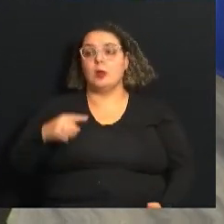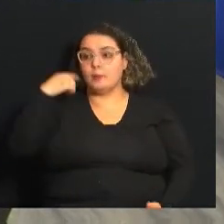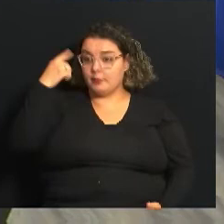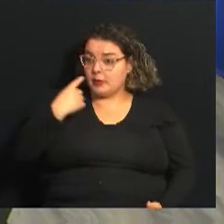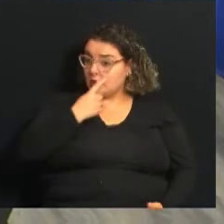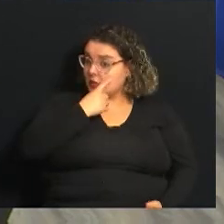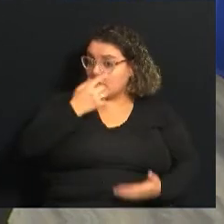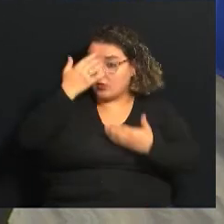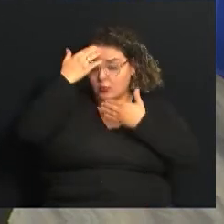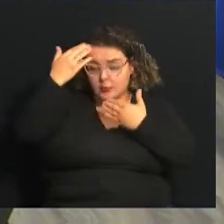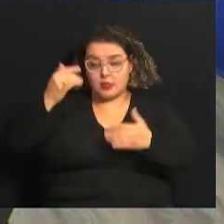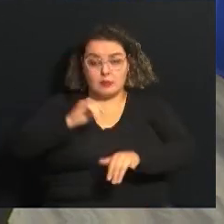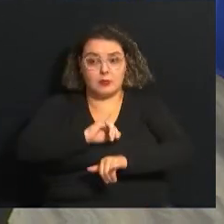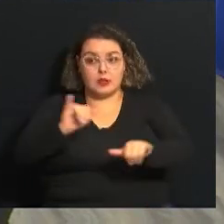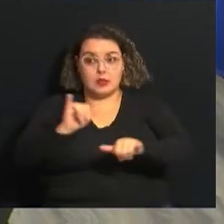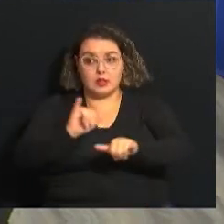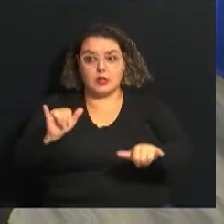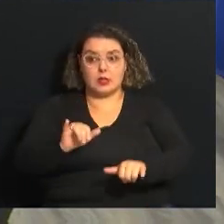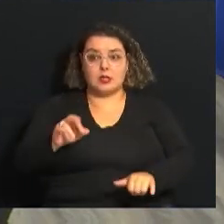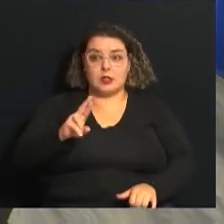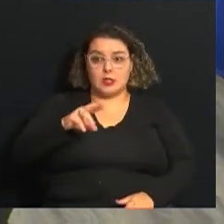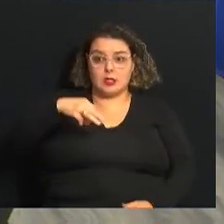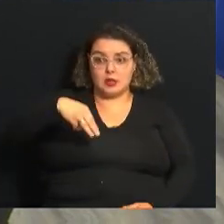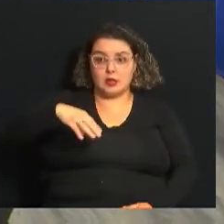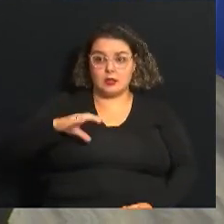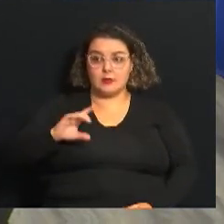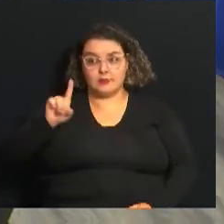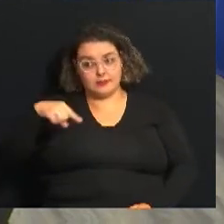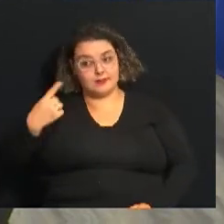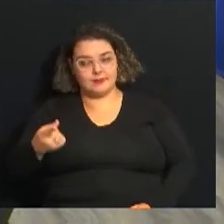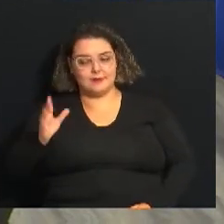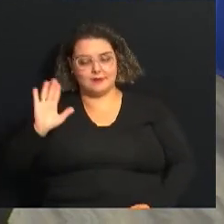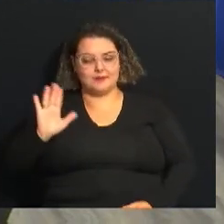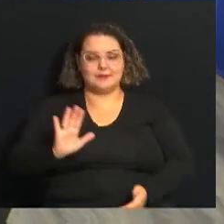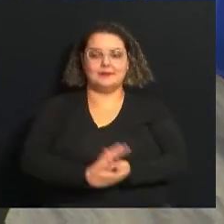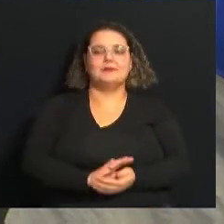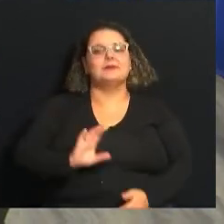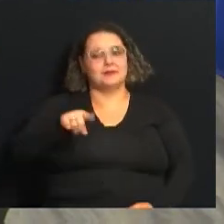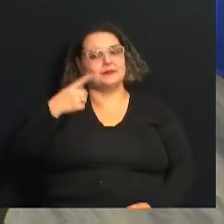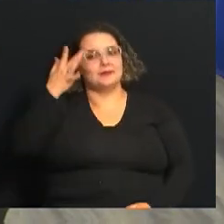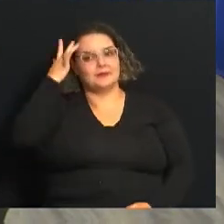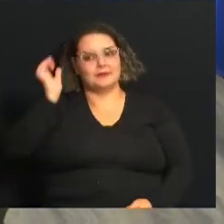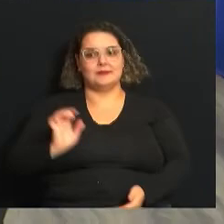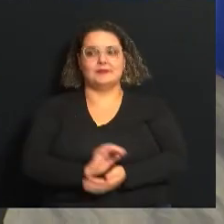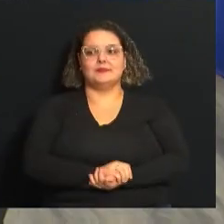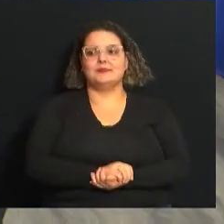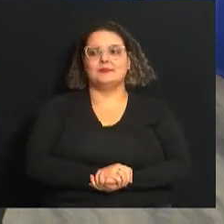pelas notícias da Metrópole de Campinas e até mais. Até amanhã. Até amanhã.